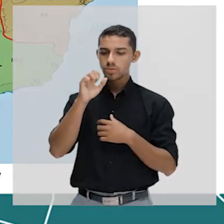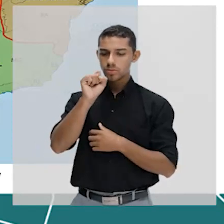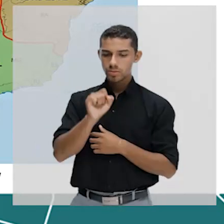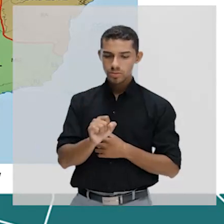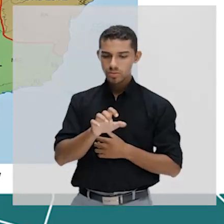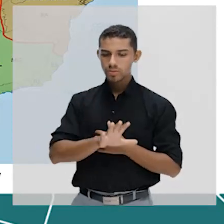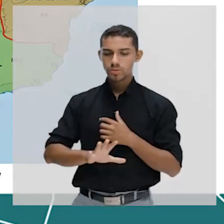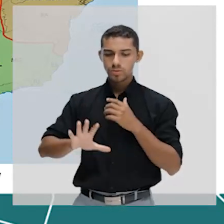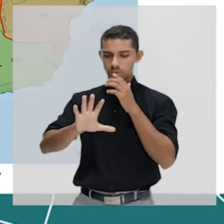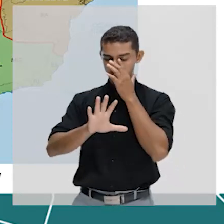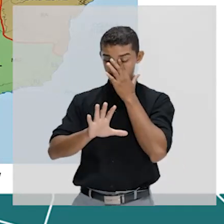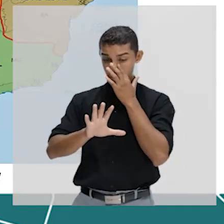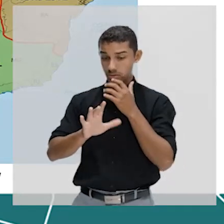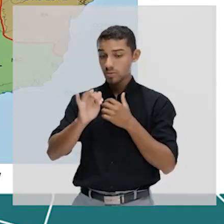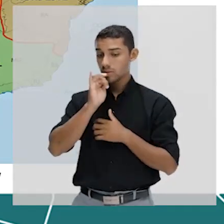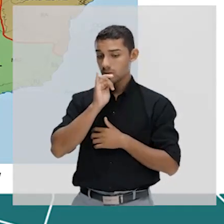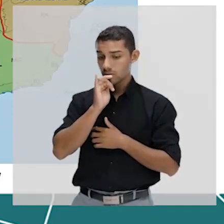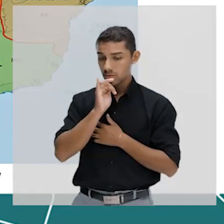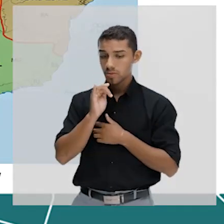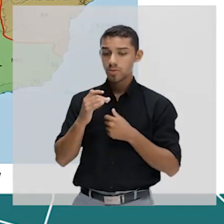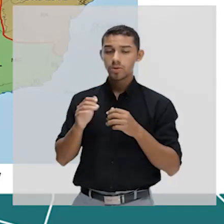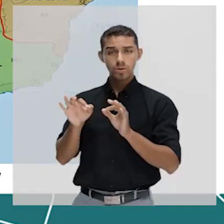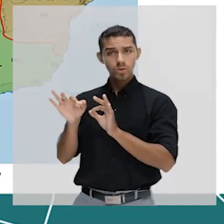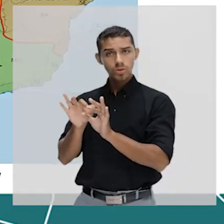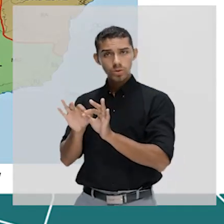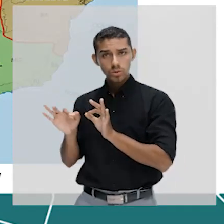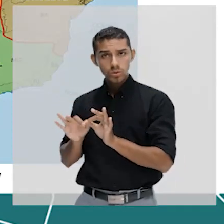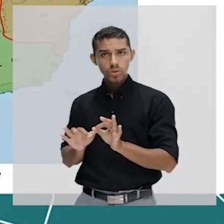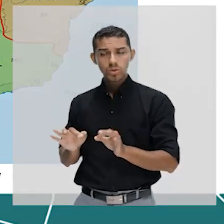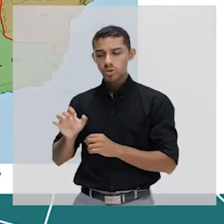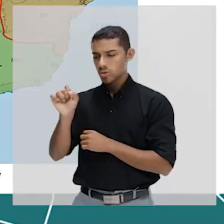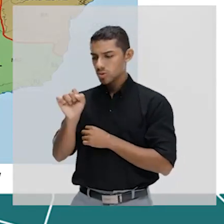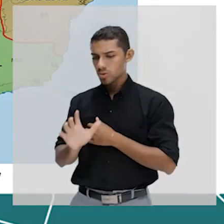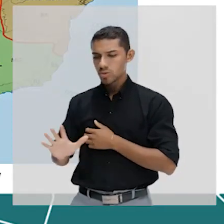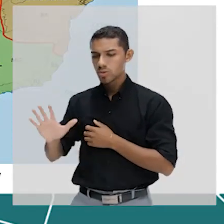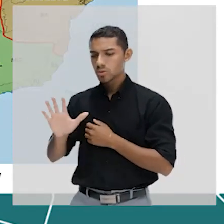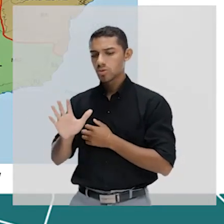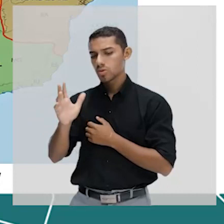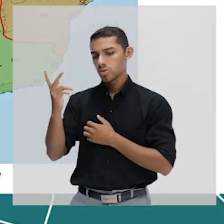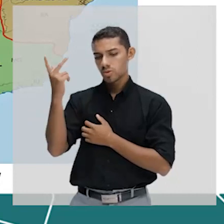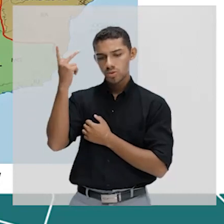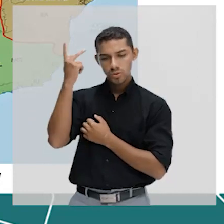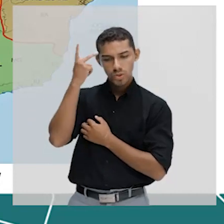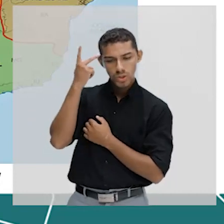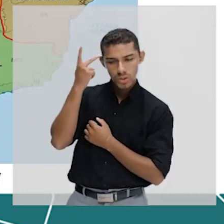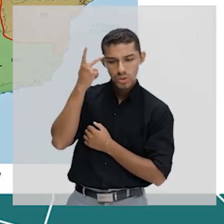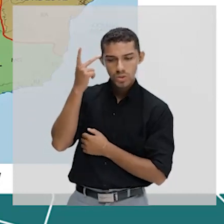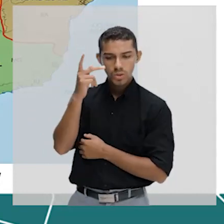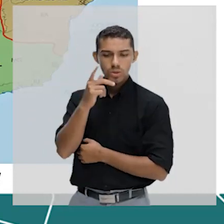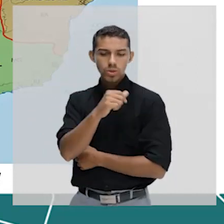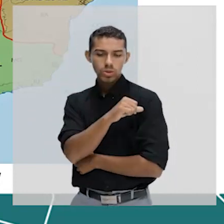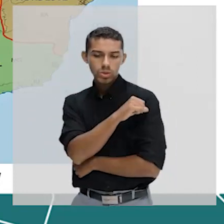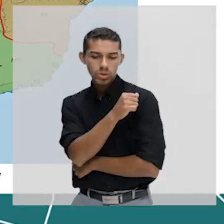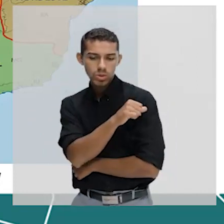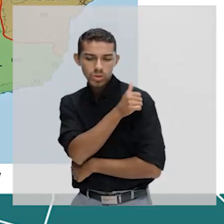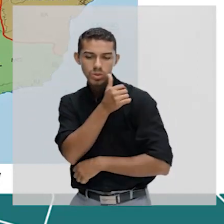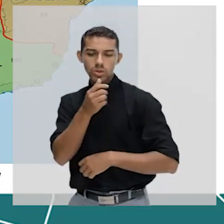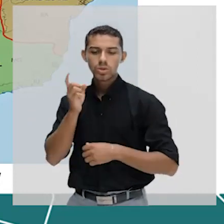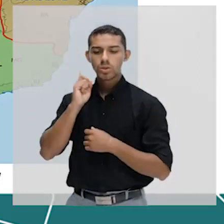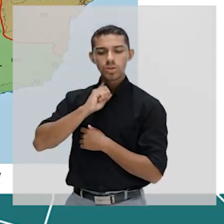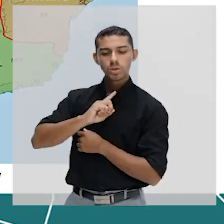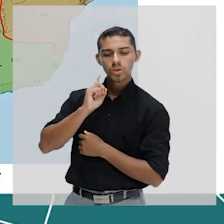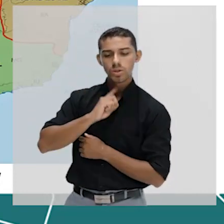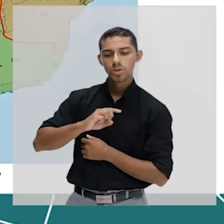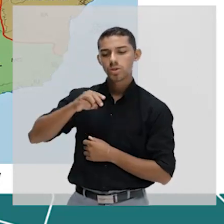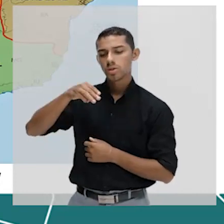for olhar, por exemplo, o processo histórico de formação da região sudeste do estado de São Paulo, Minas Gerais e Rio de Janeiro, você vai perceber que eles têm